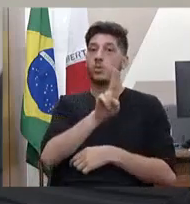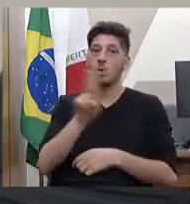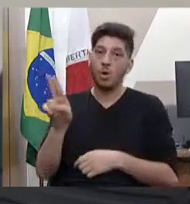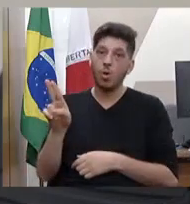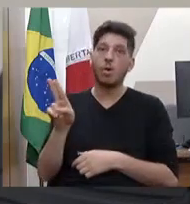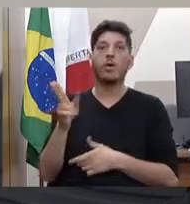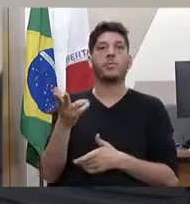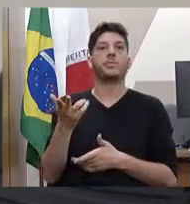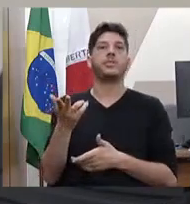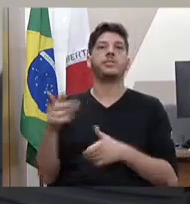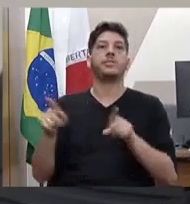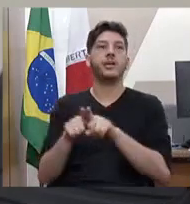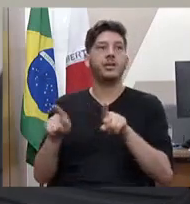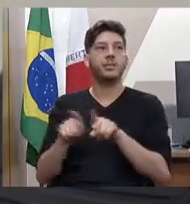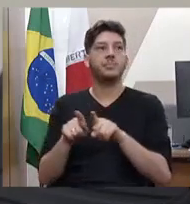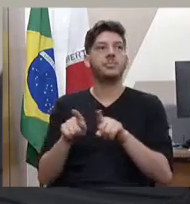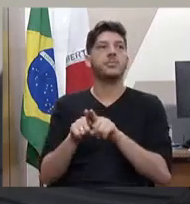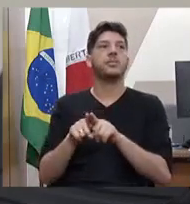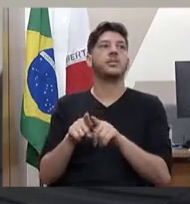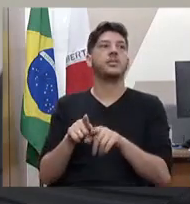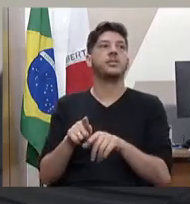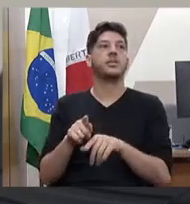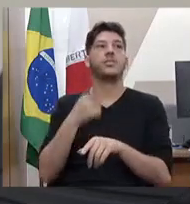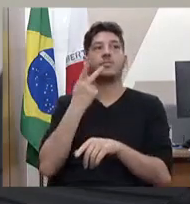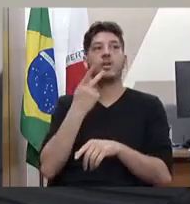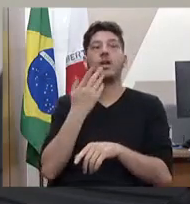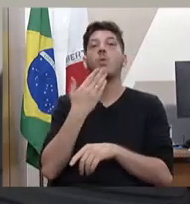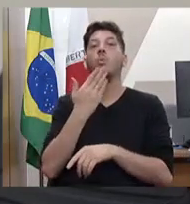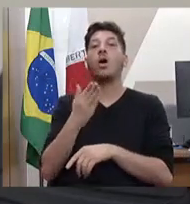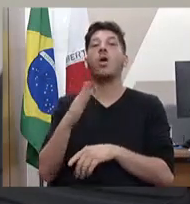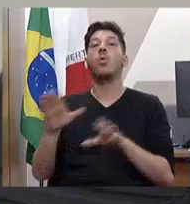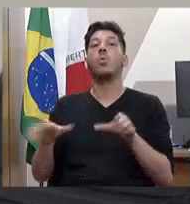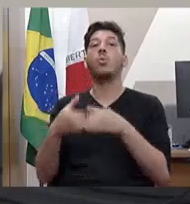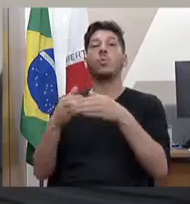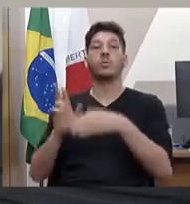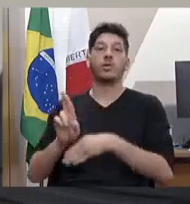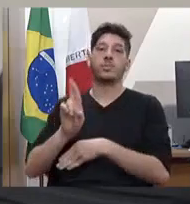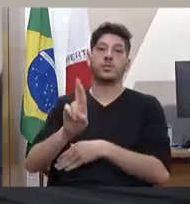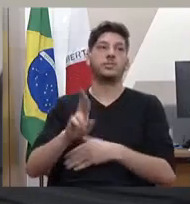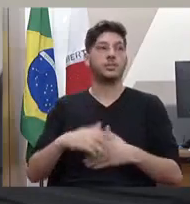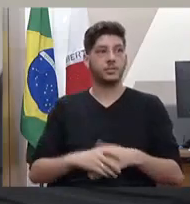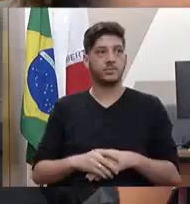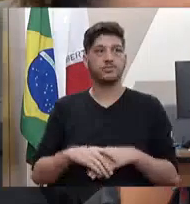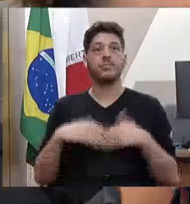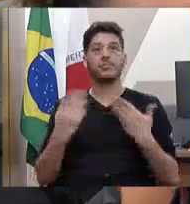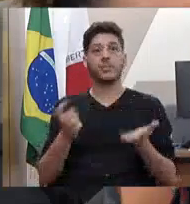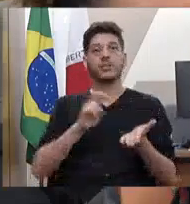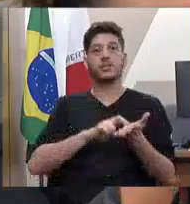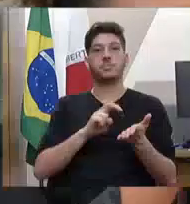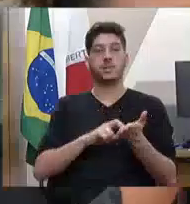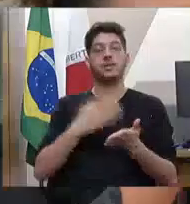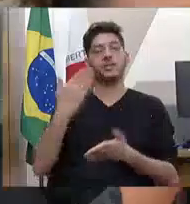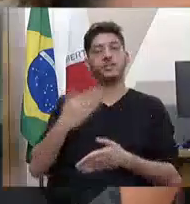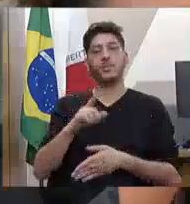se posiciona com relação a entidade né que pertence bom eu já falei de manhã eu sou Luciana do Sindicato dos Bancários